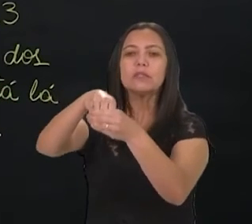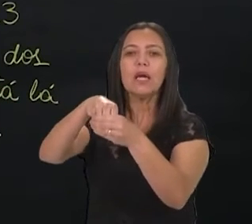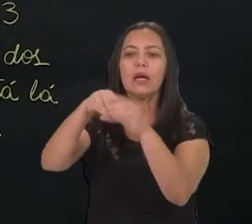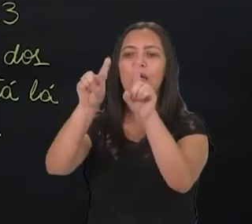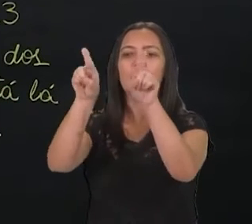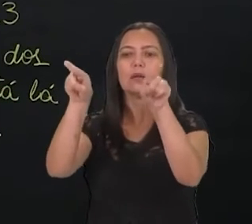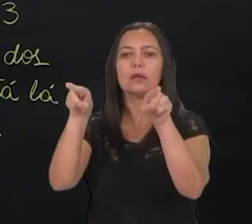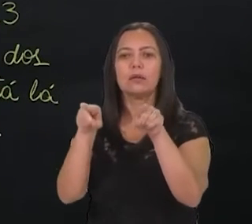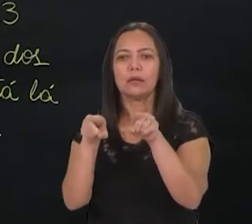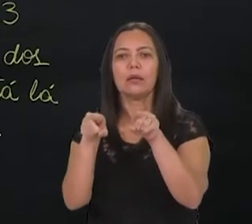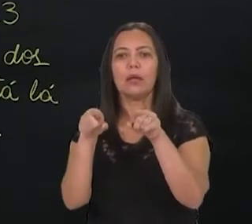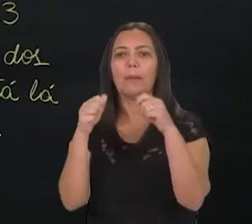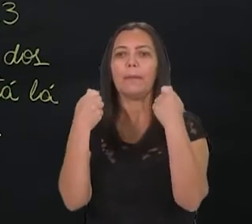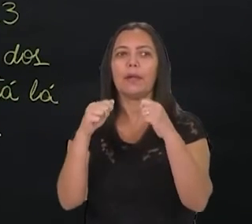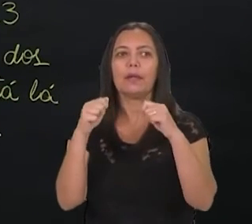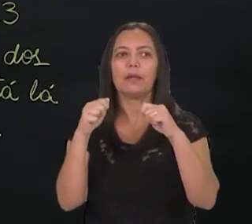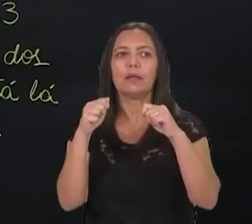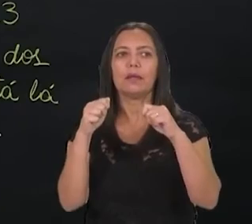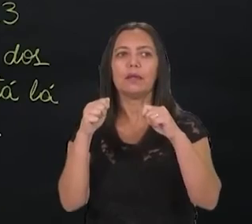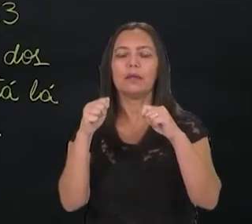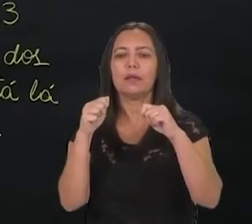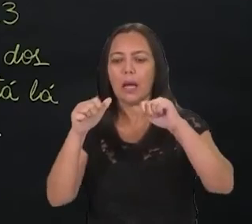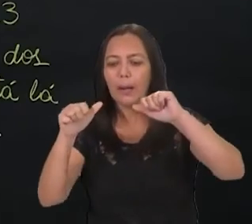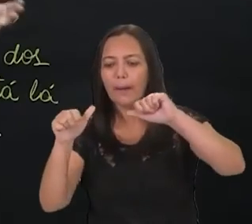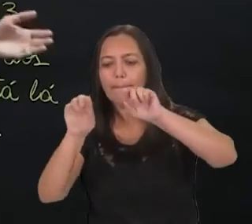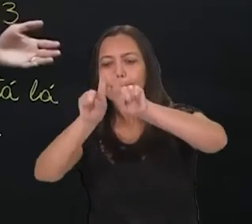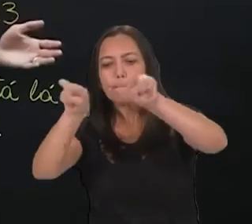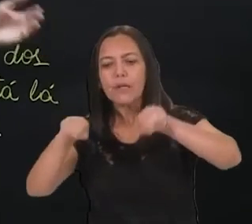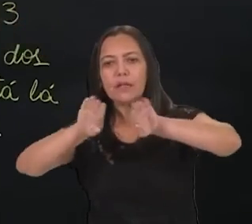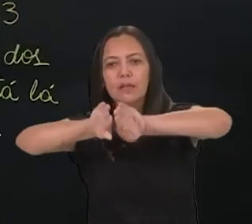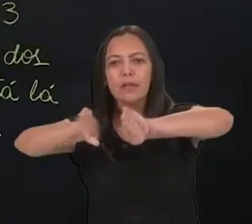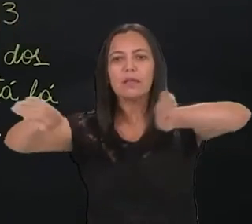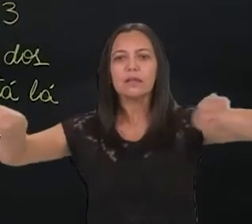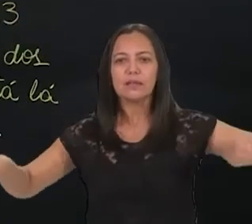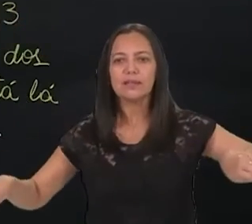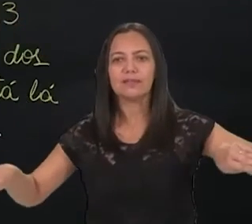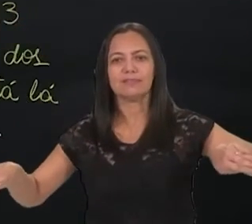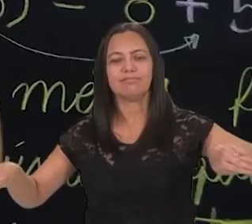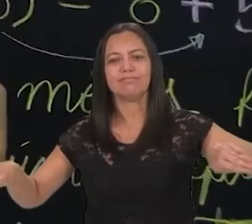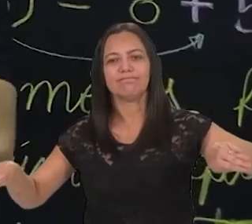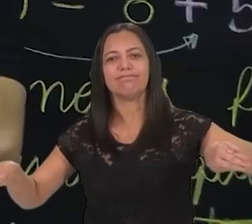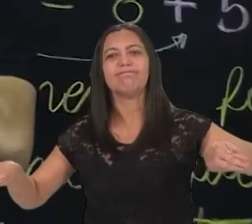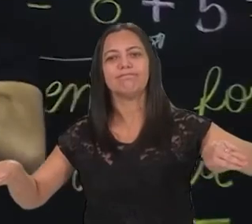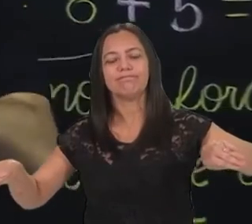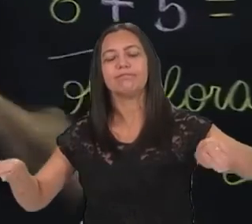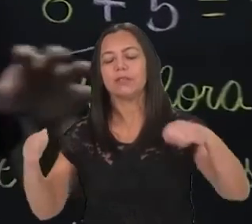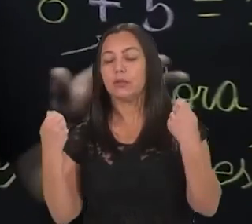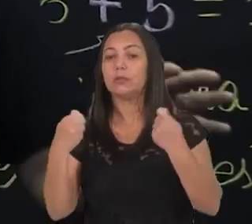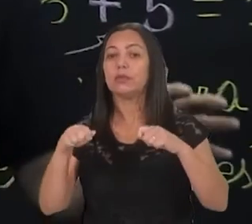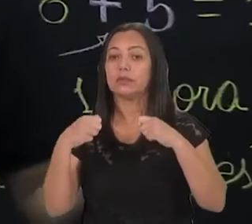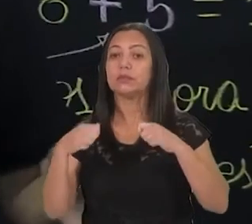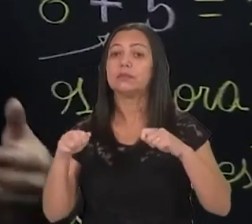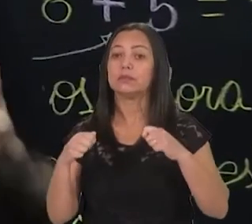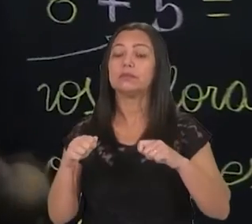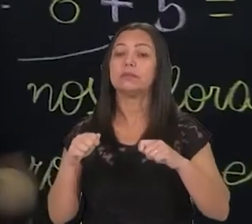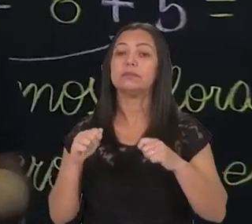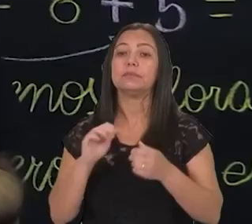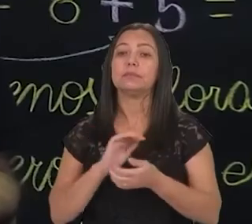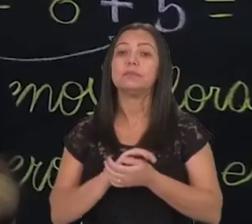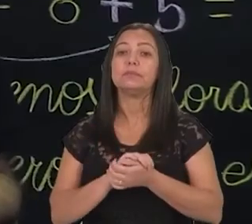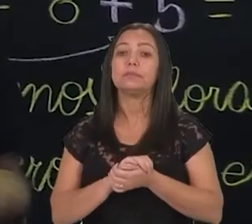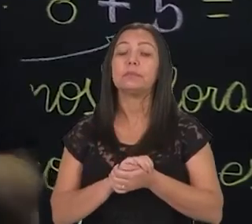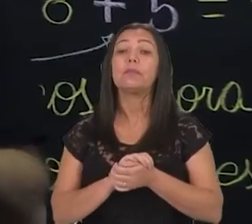dos parênteses, faz necessário que você elimine-os, ou seja, que você tire dessa conta